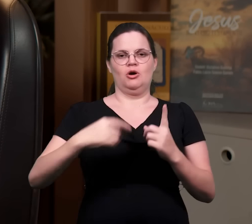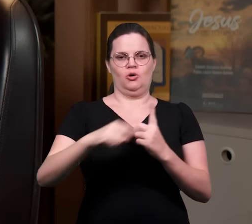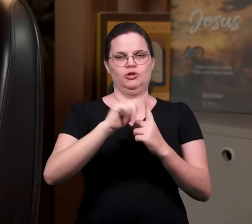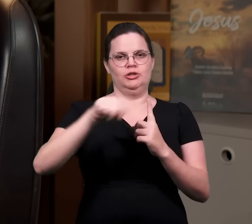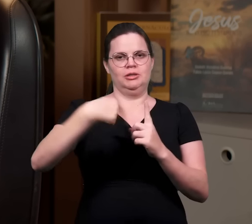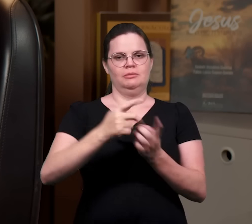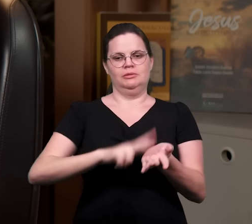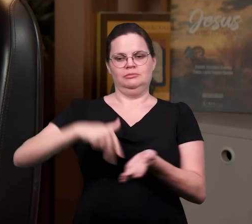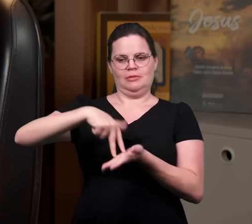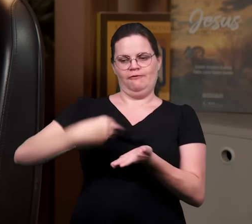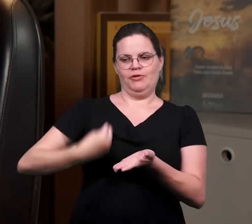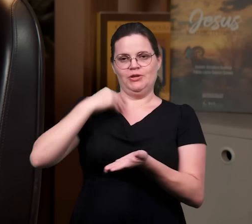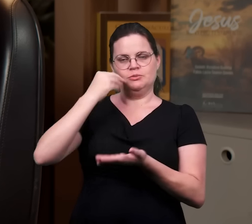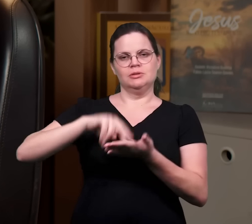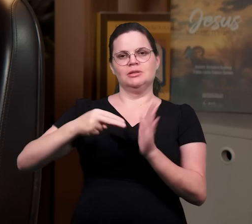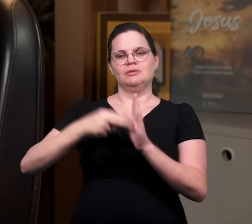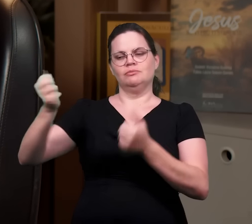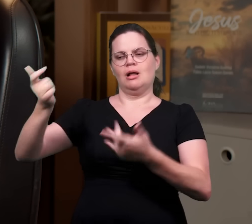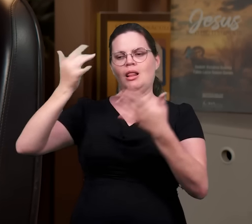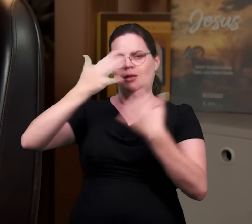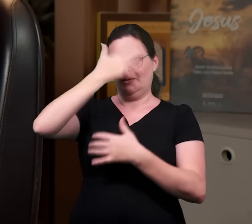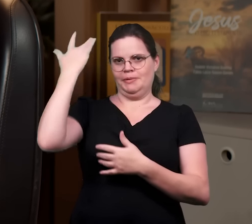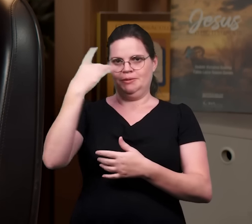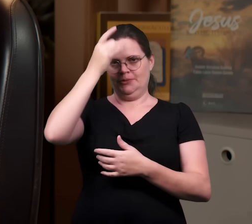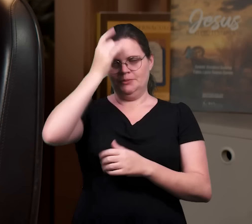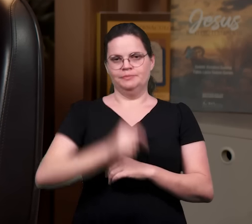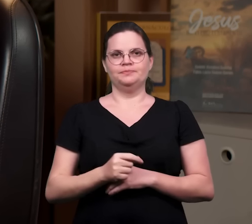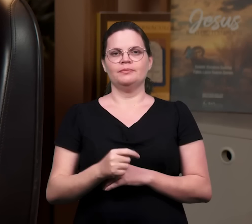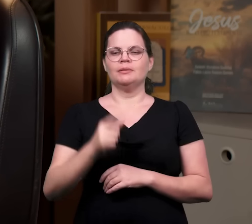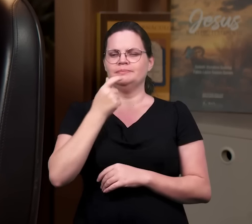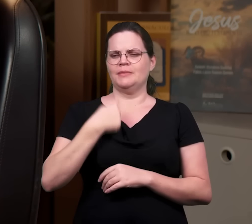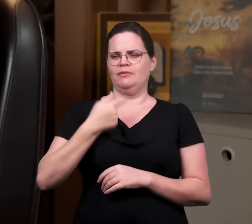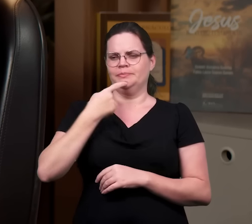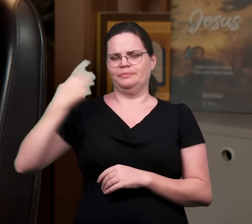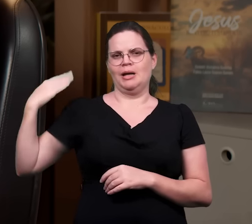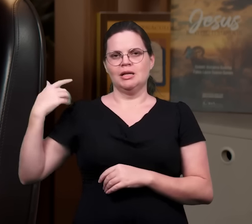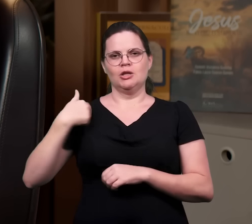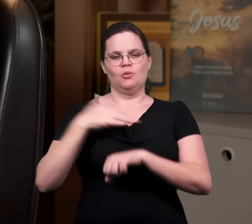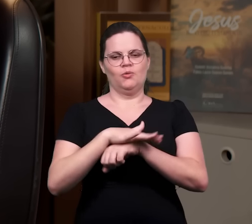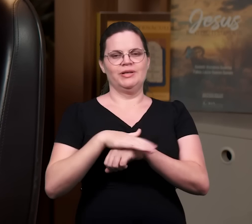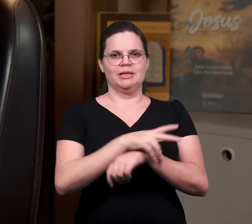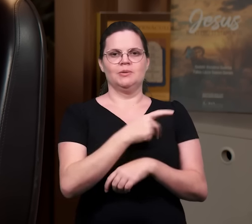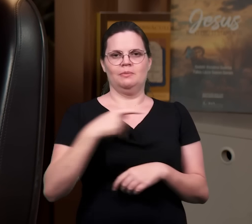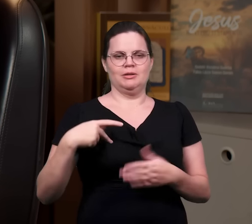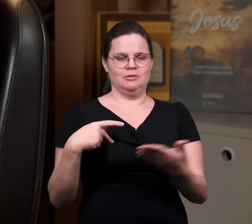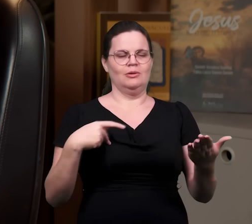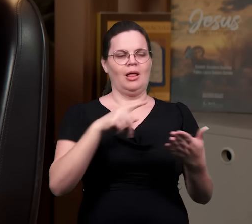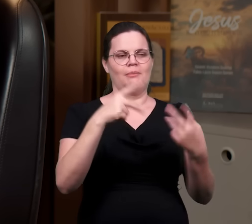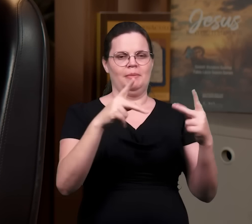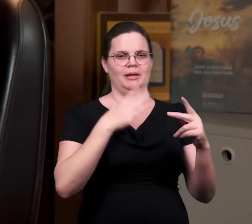comentei um dia desses na igreja sobre essa questão da morte e ressurreição, né? Tem pessoas que param no primeiro